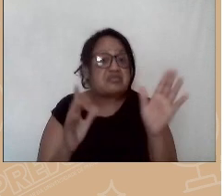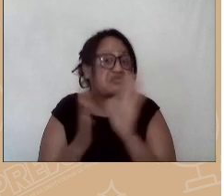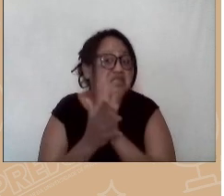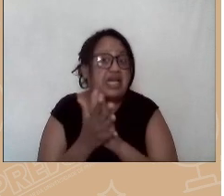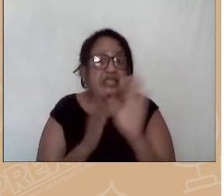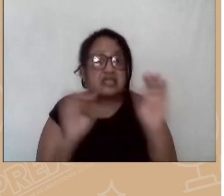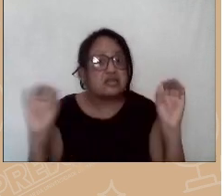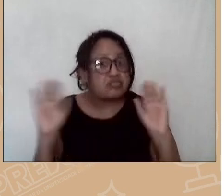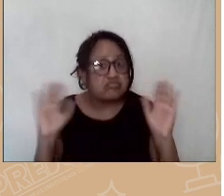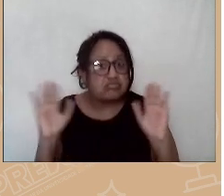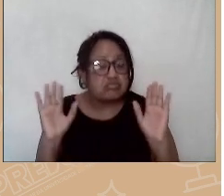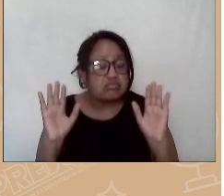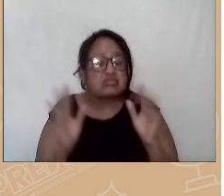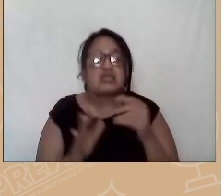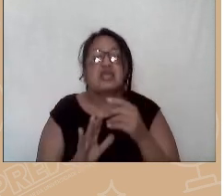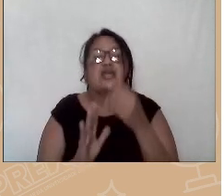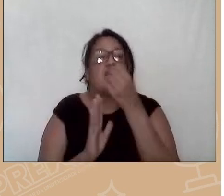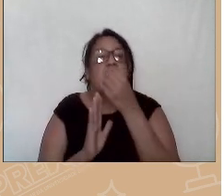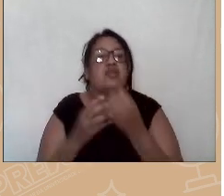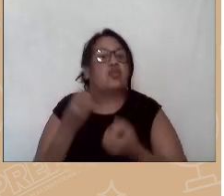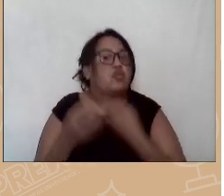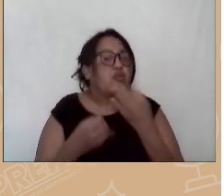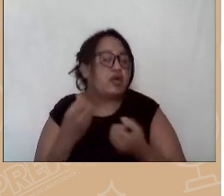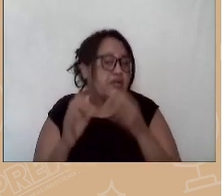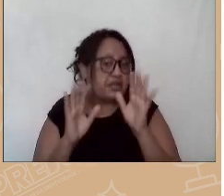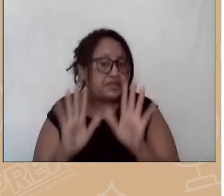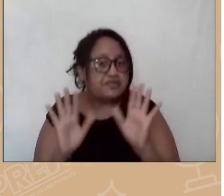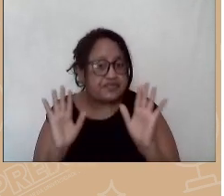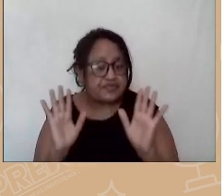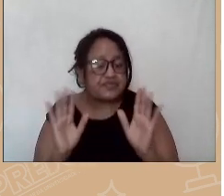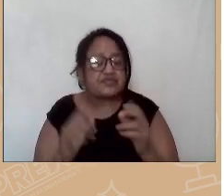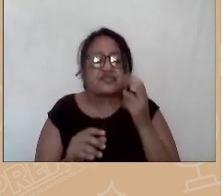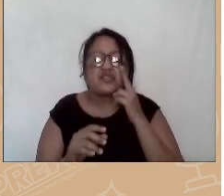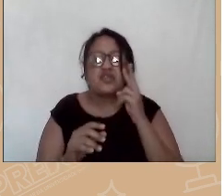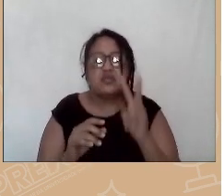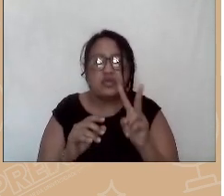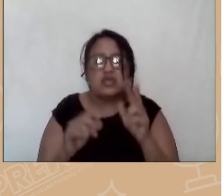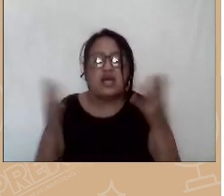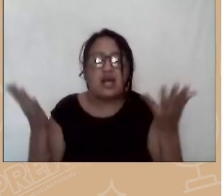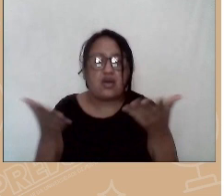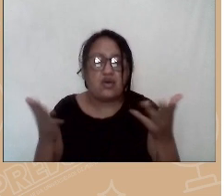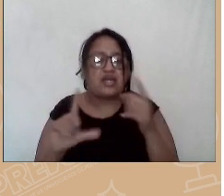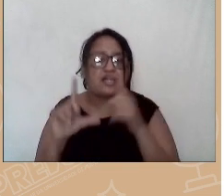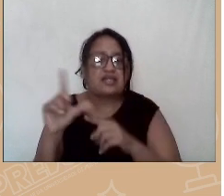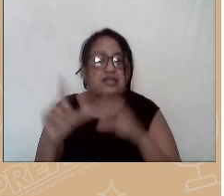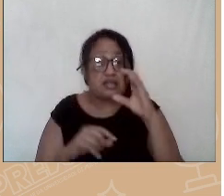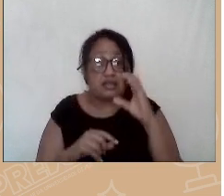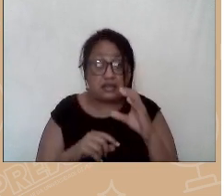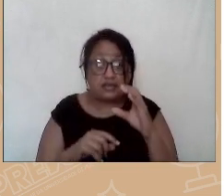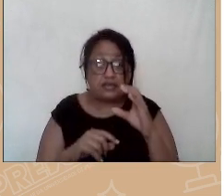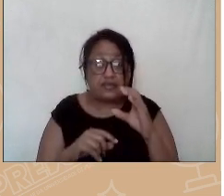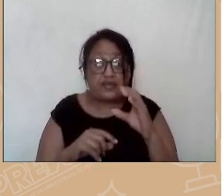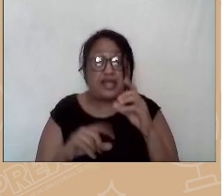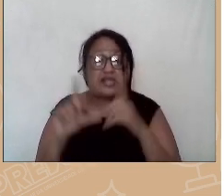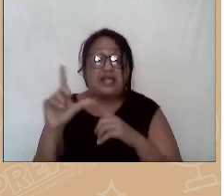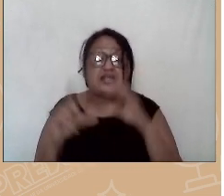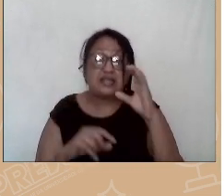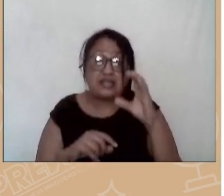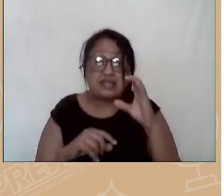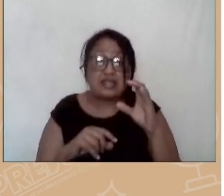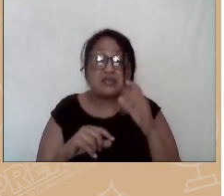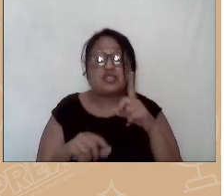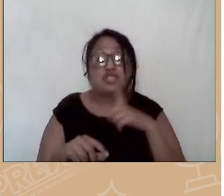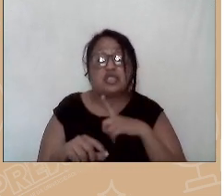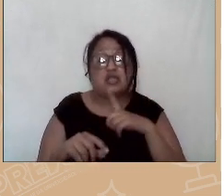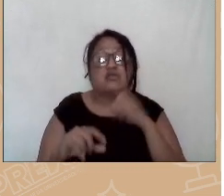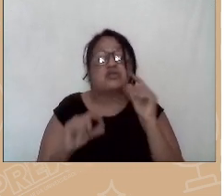nesse poema que está aí descrito vamos olhar a letra C na letra C nós